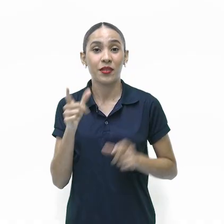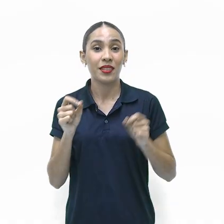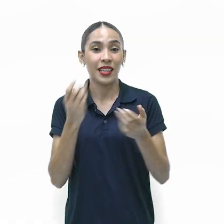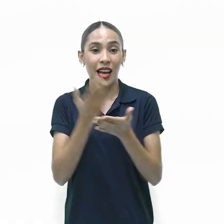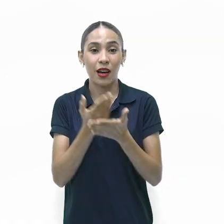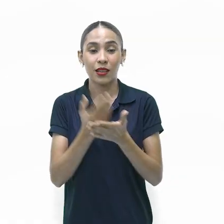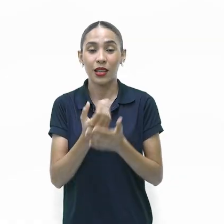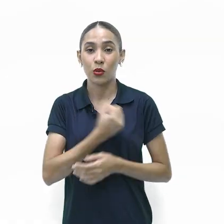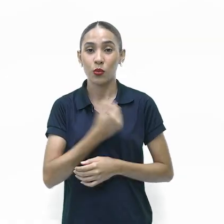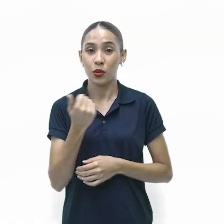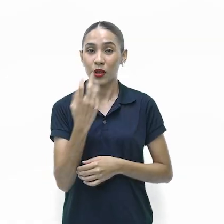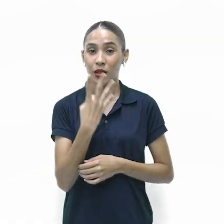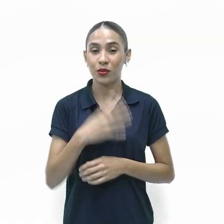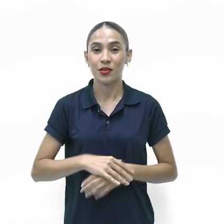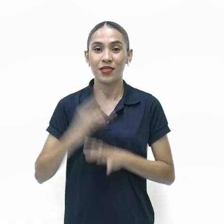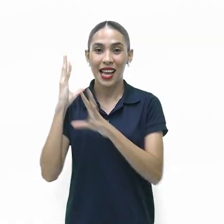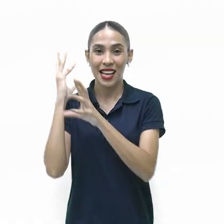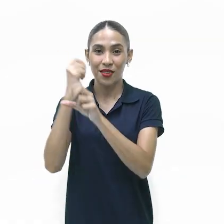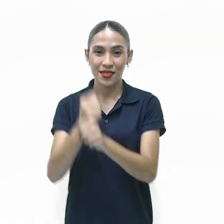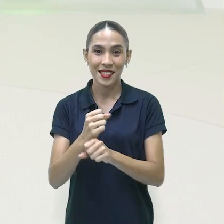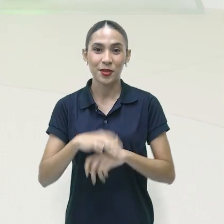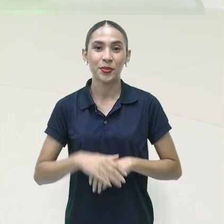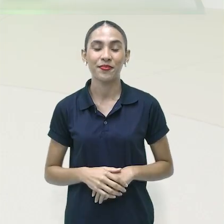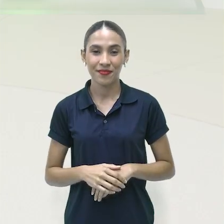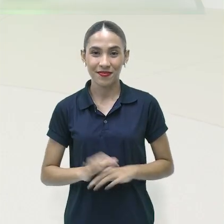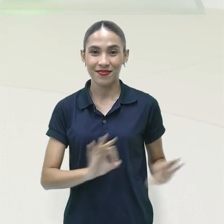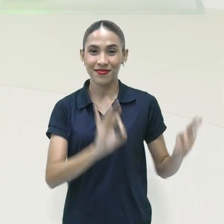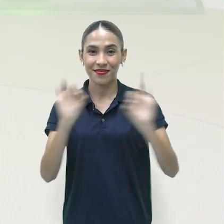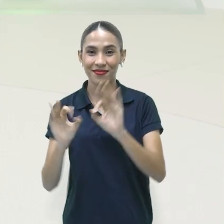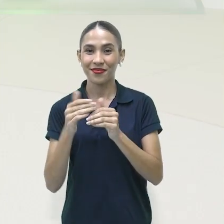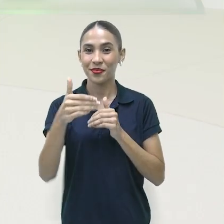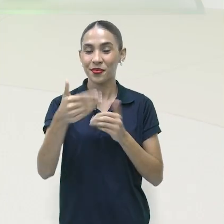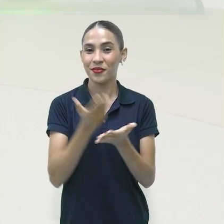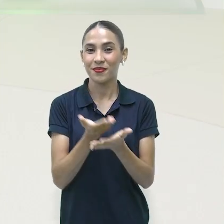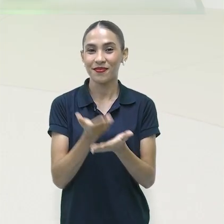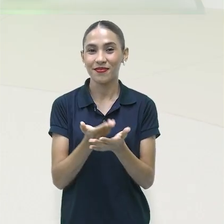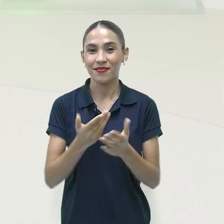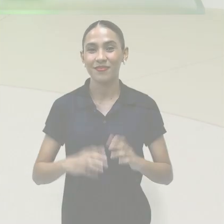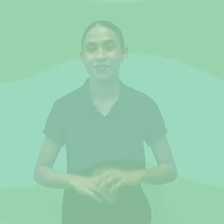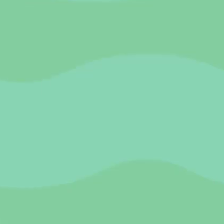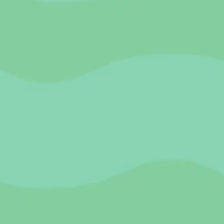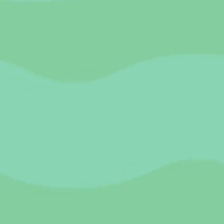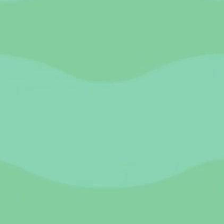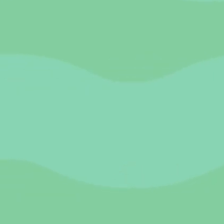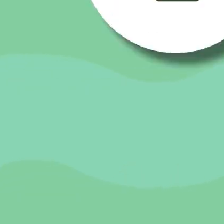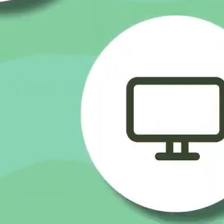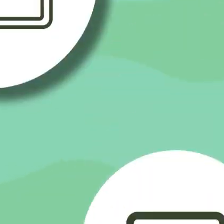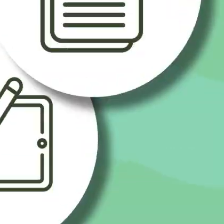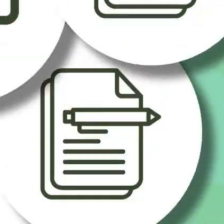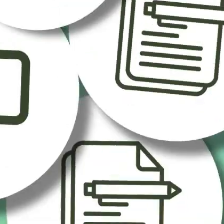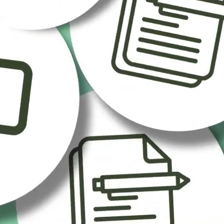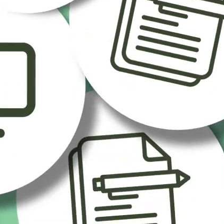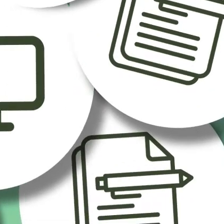aula 14, que é a aula de revisão. Vamos dar início à nossa aula.